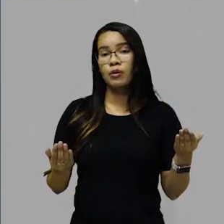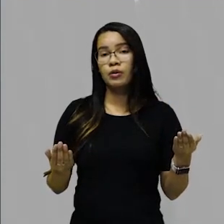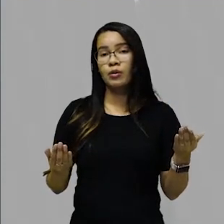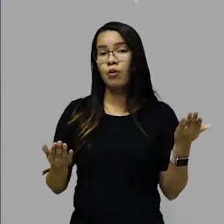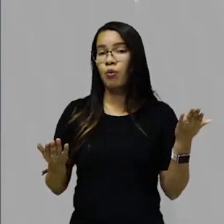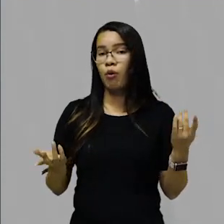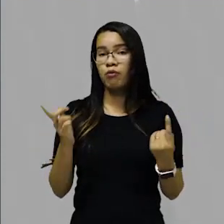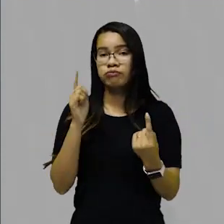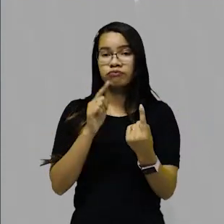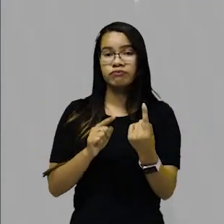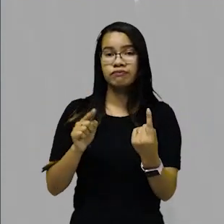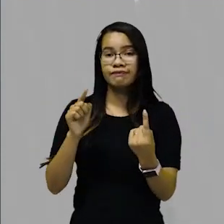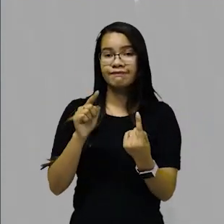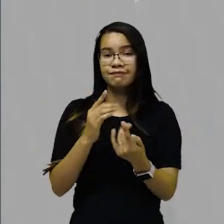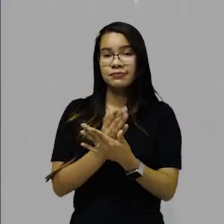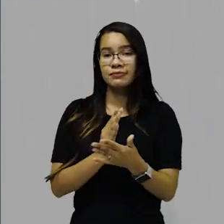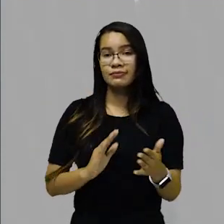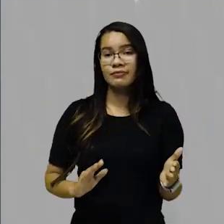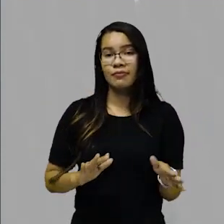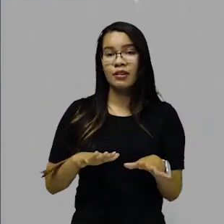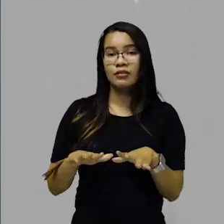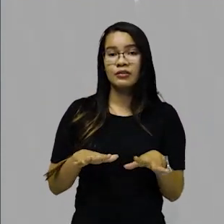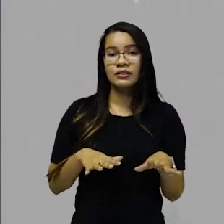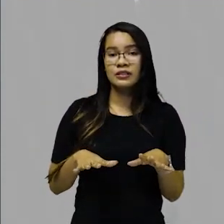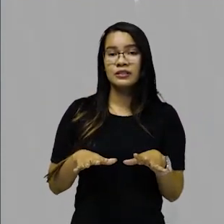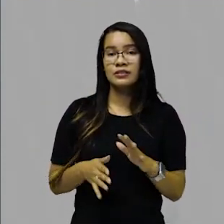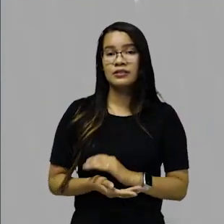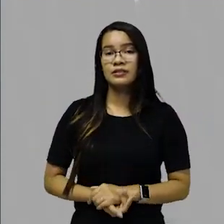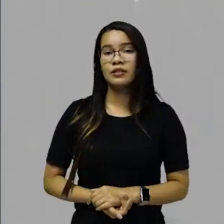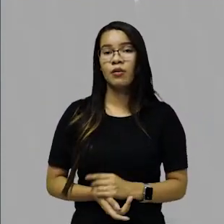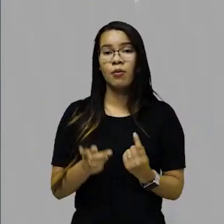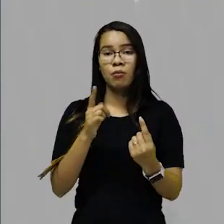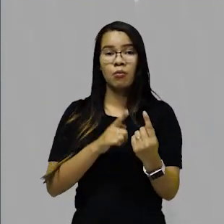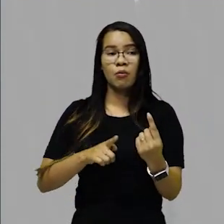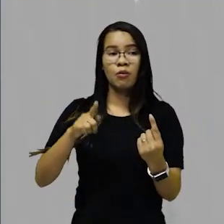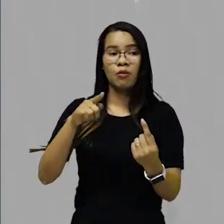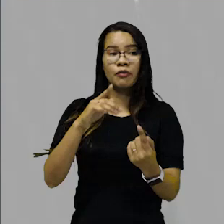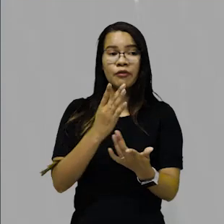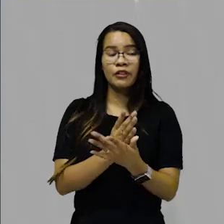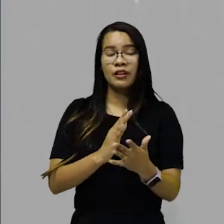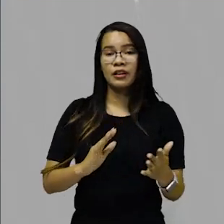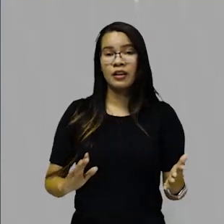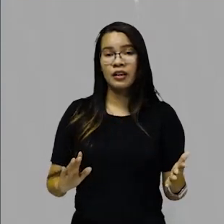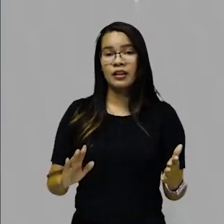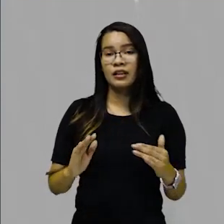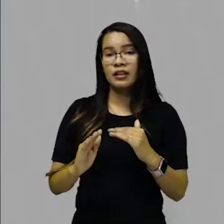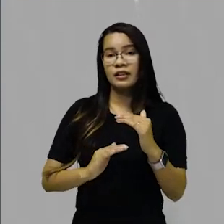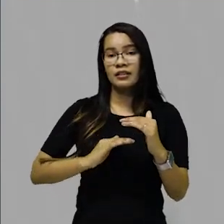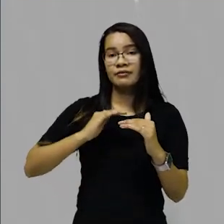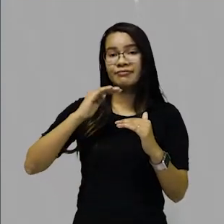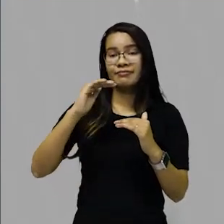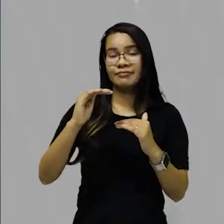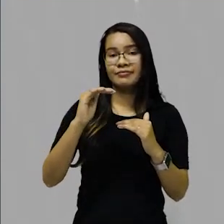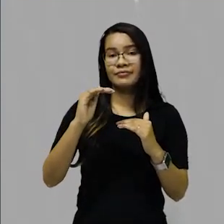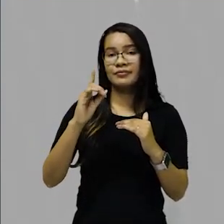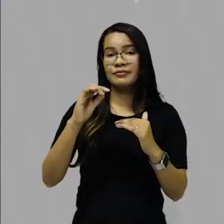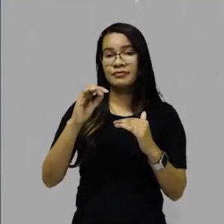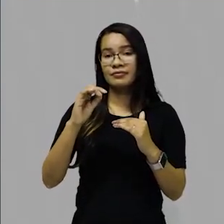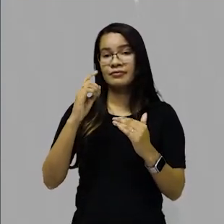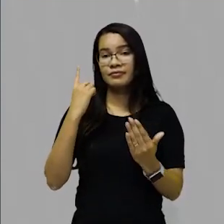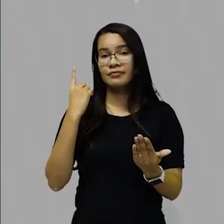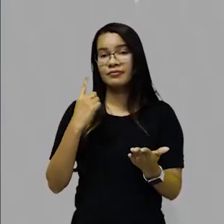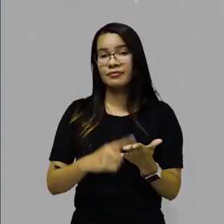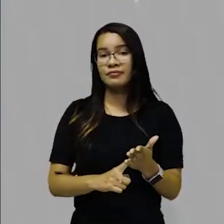Qual é o objetivo final do movimento? O objetivo final do movimento, acima de tudo, é